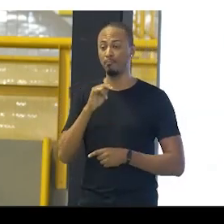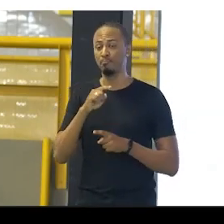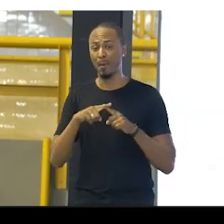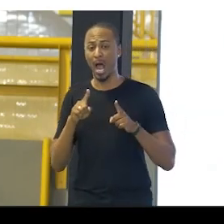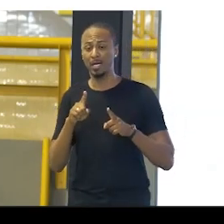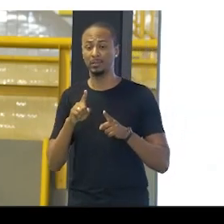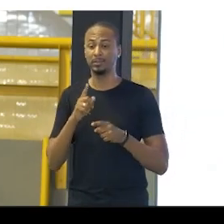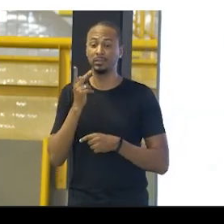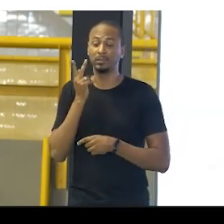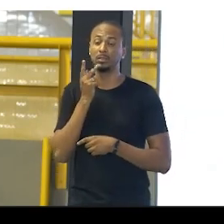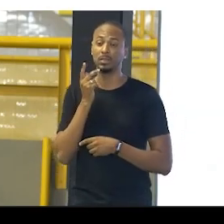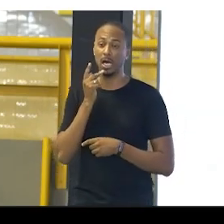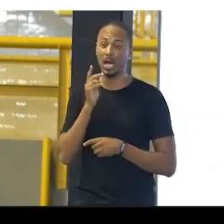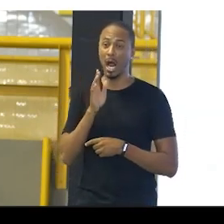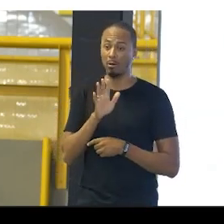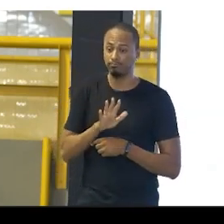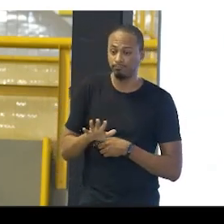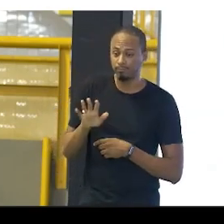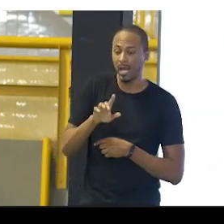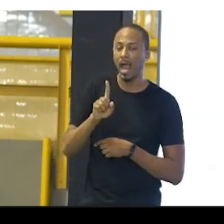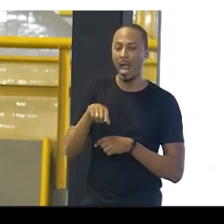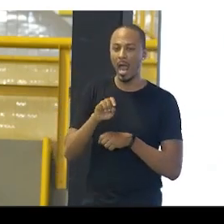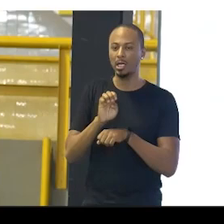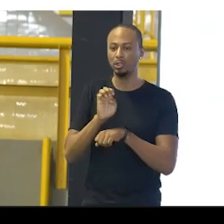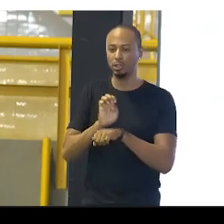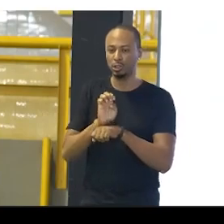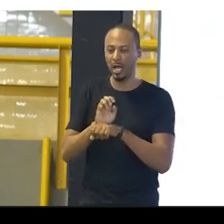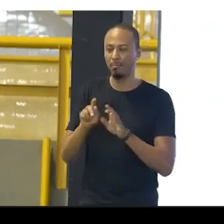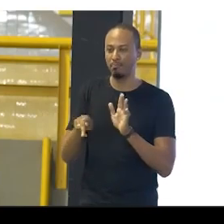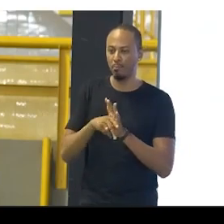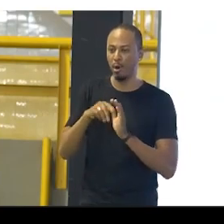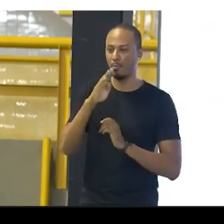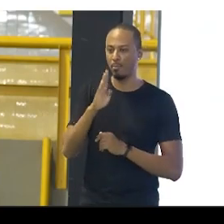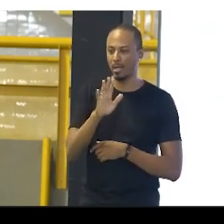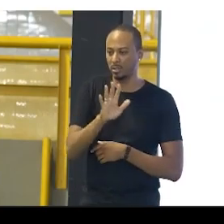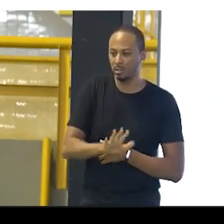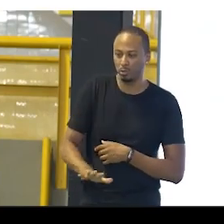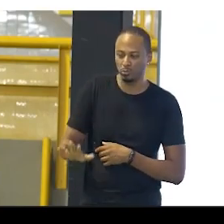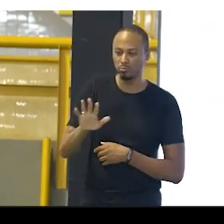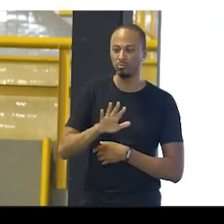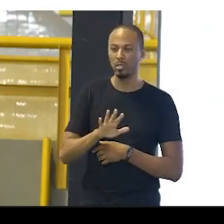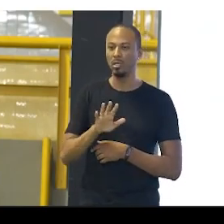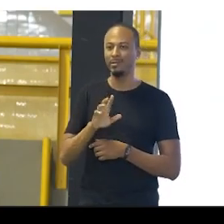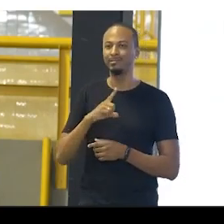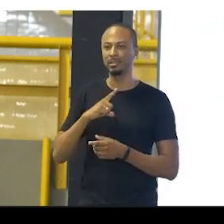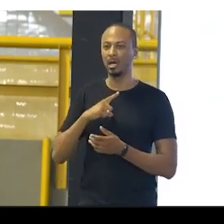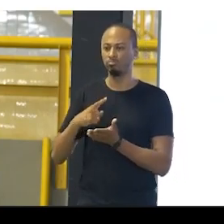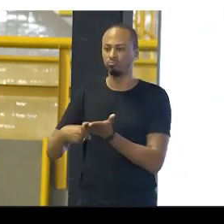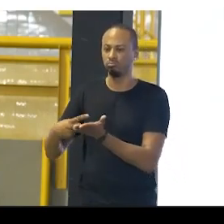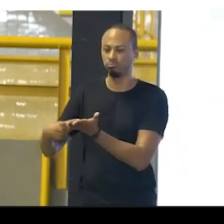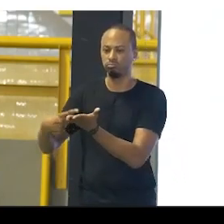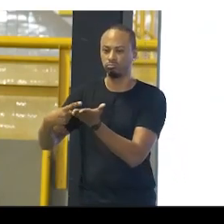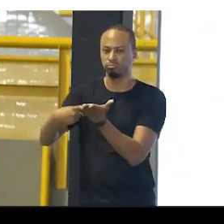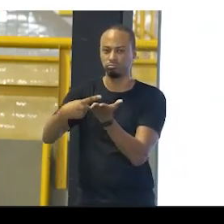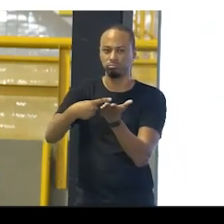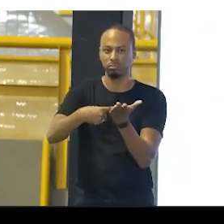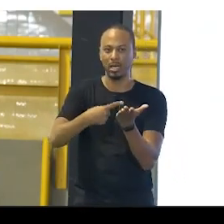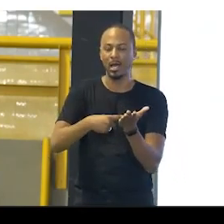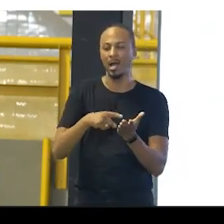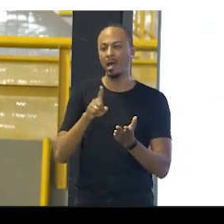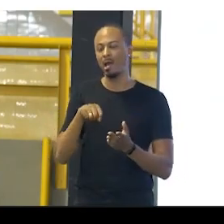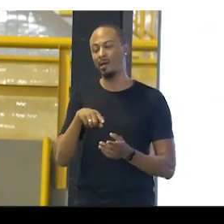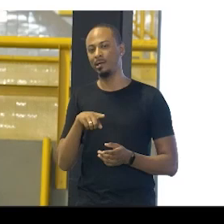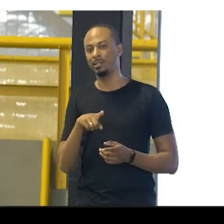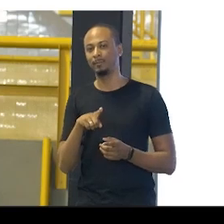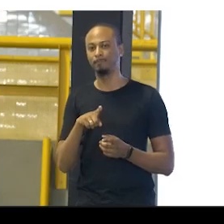dos estados brasileiros que tem firmado acordos para a produção de hidrogênio verde. Mas isso ainda é uma coisa que